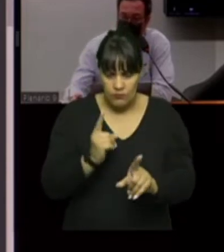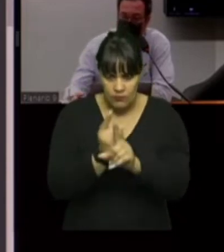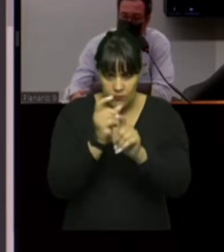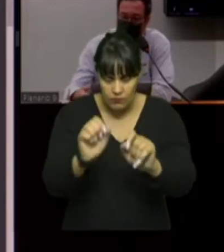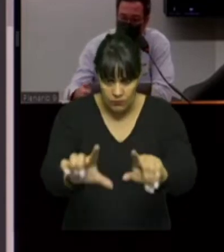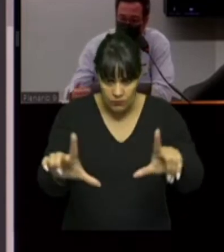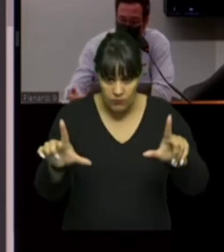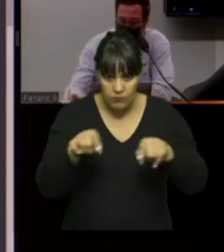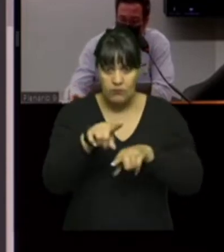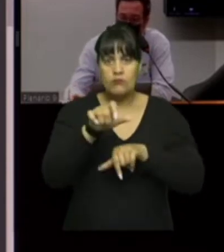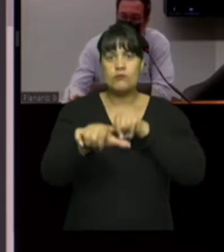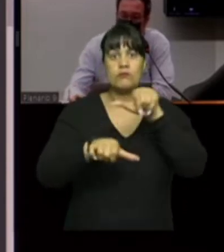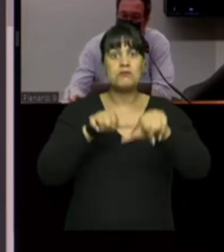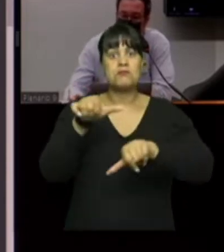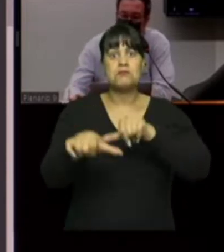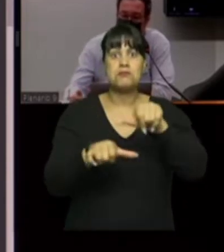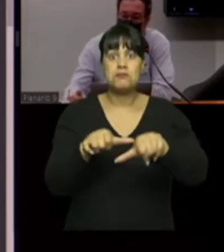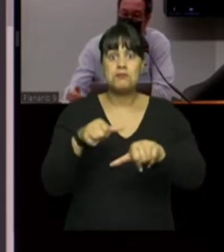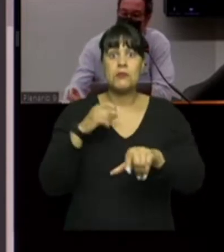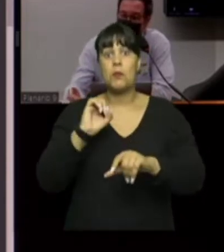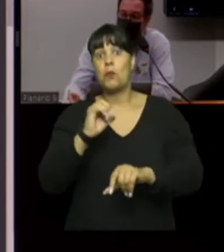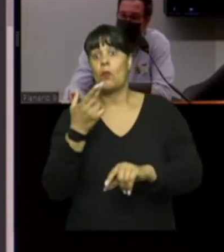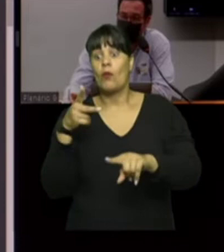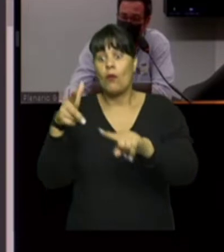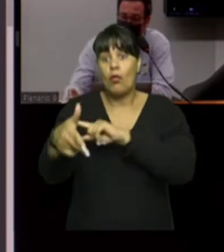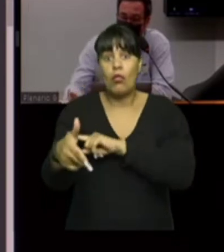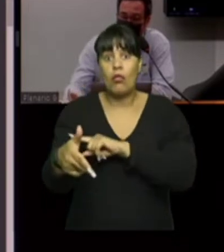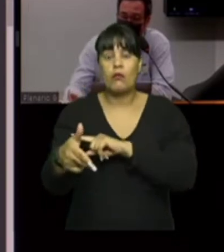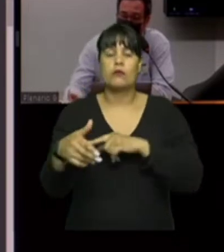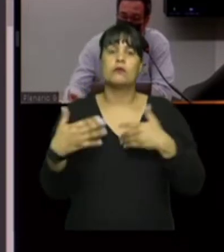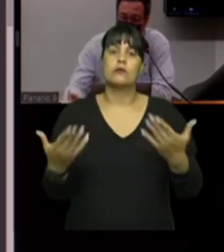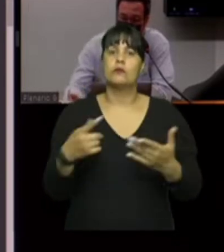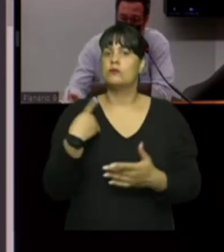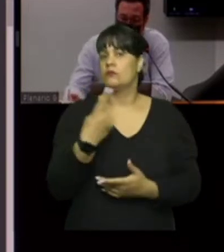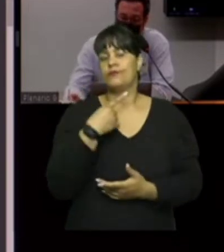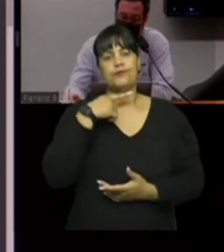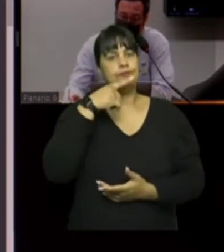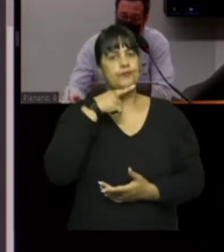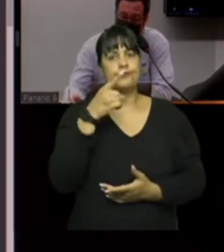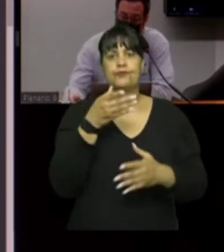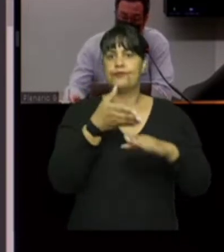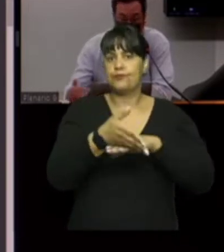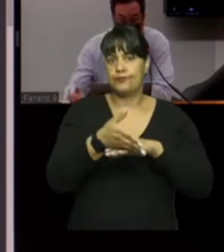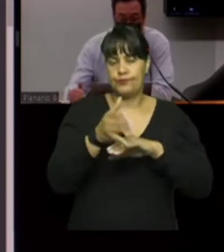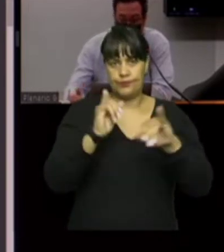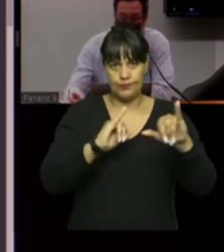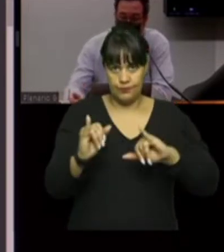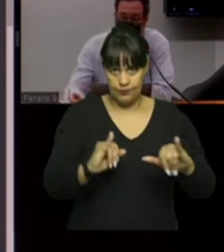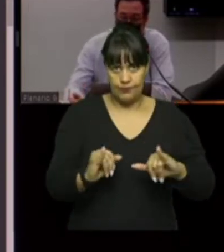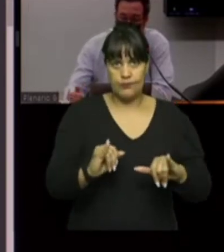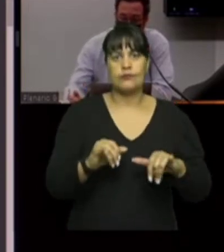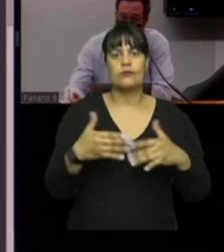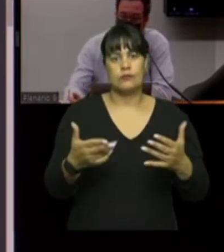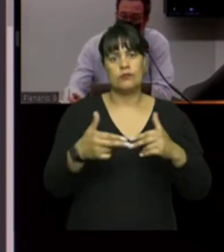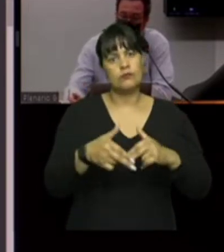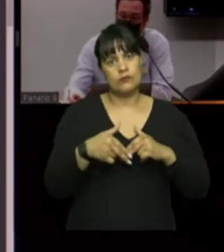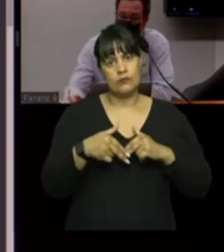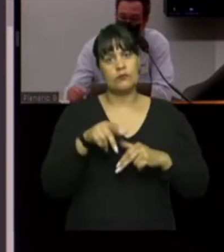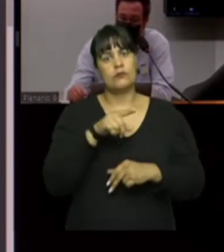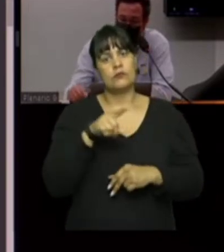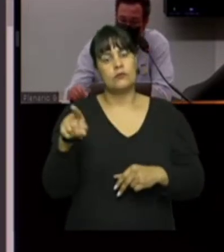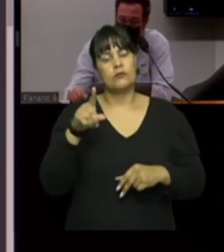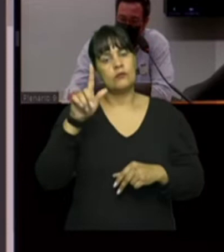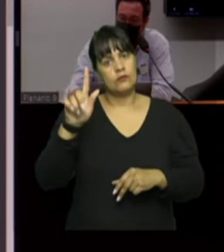modificadas, foram interrompidas, então acessar o dado é muito difícil. Mais um motivo que a gestão deveria fazer,